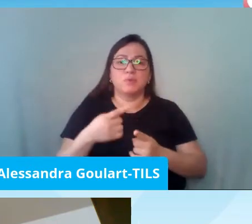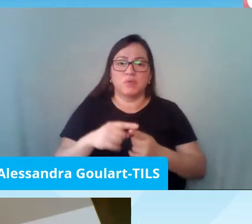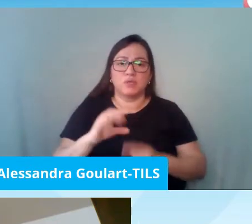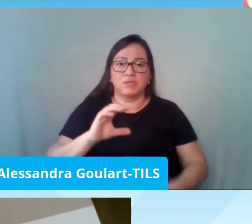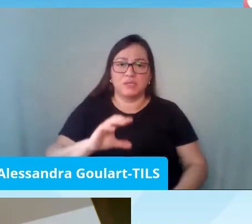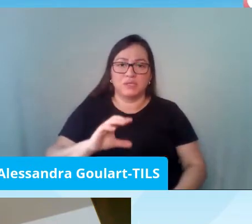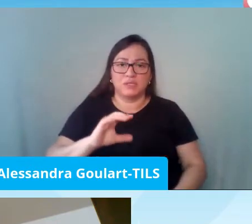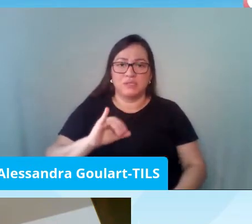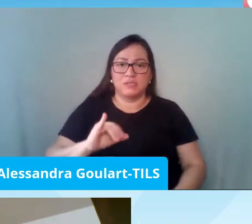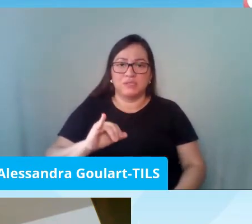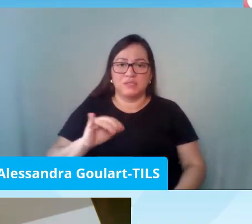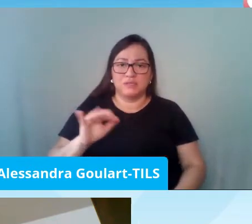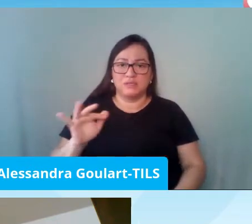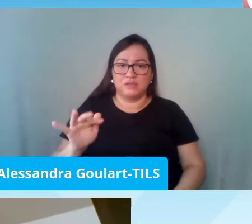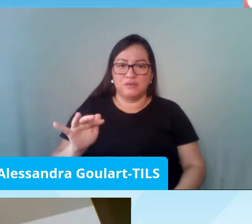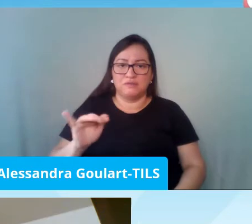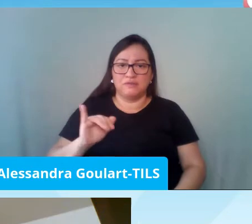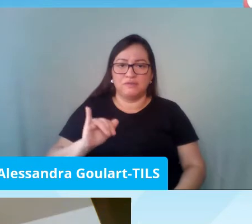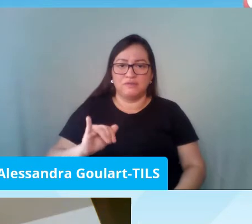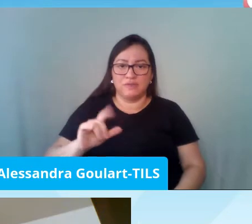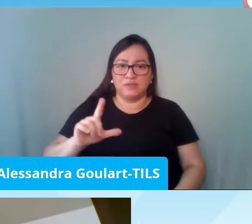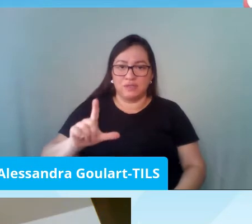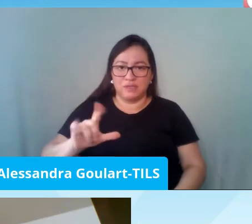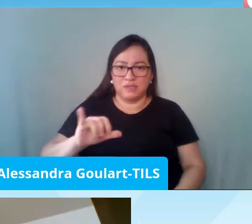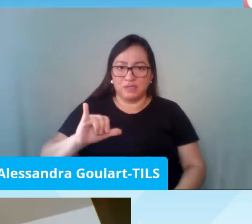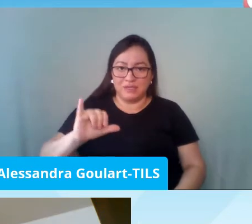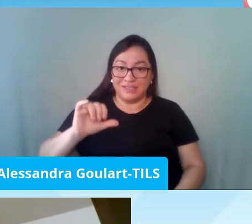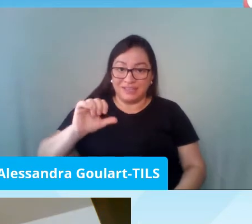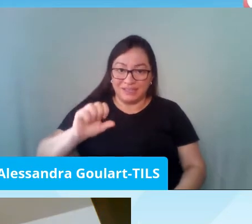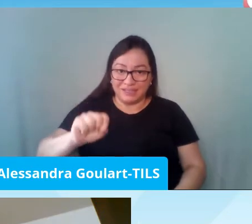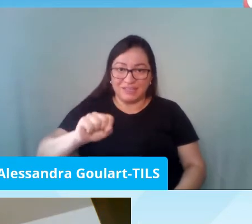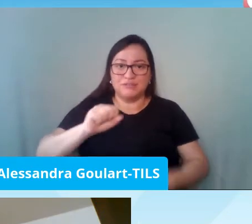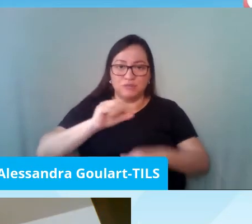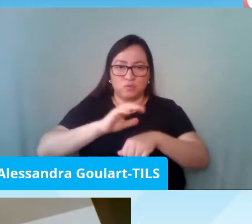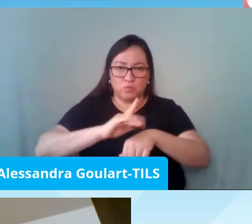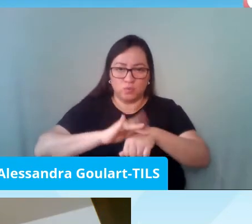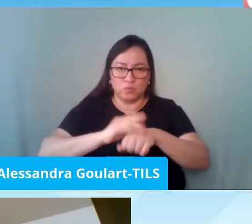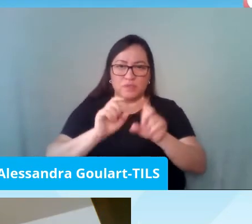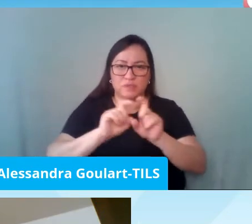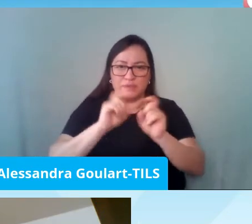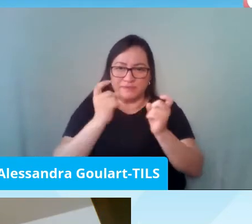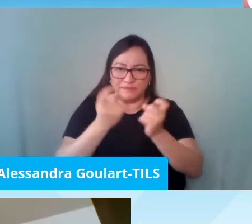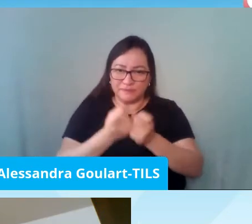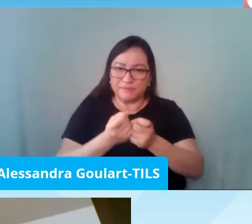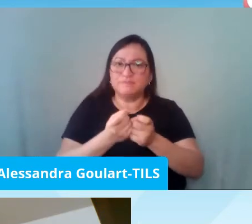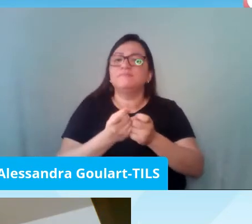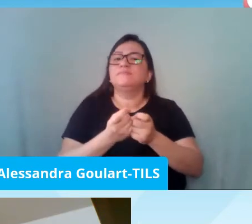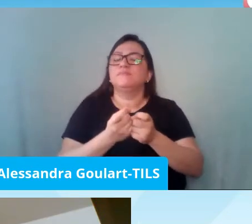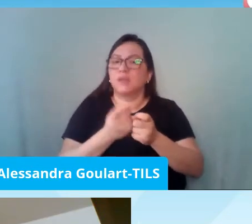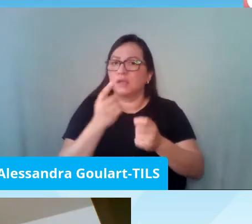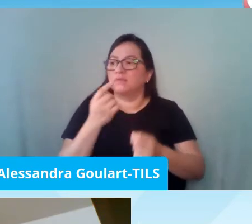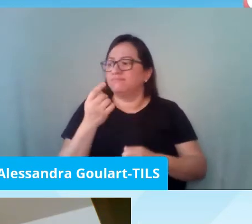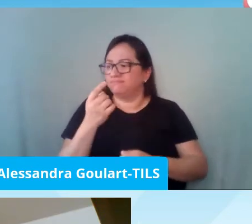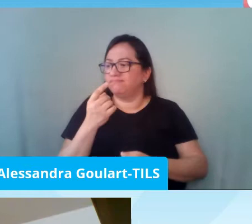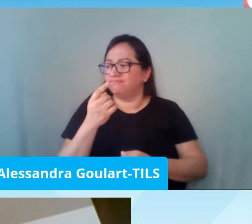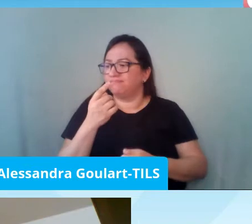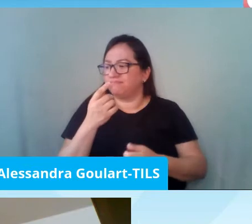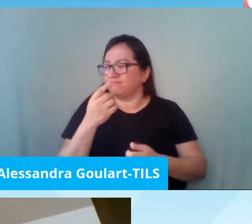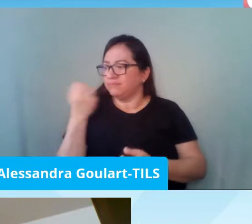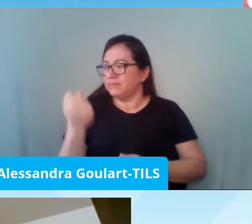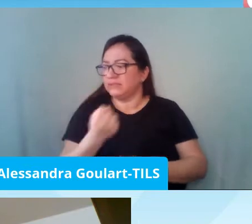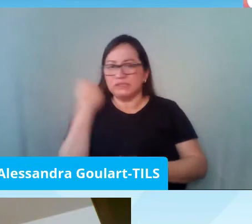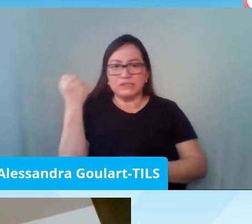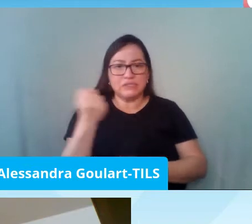que os visitadores PIN, que o SAI, que o CTA, que todos estejam trabalhando junto para a gente conseguir melhorar os